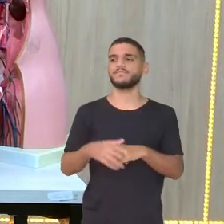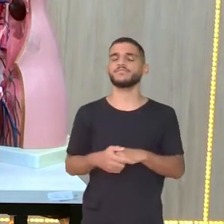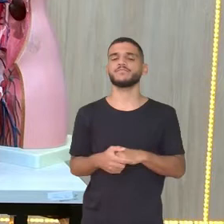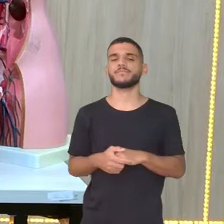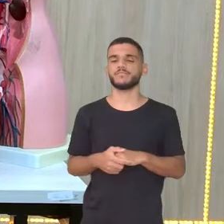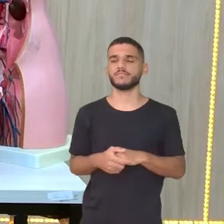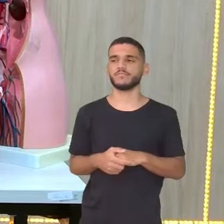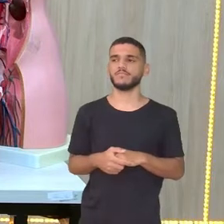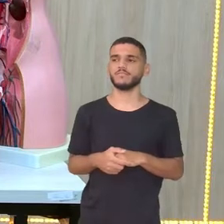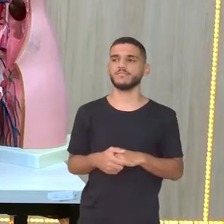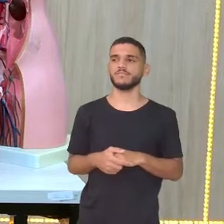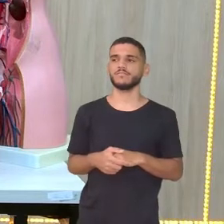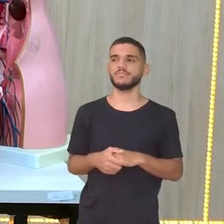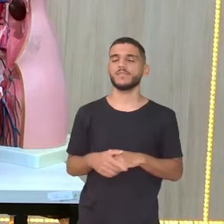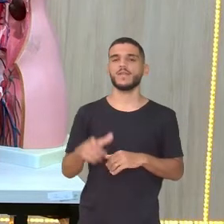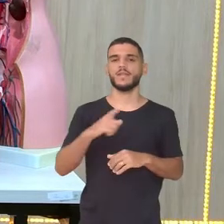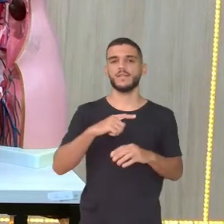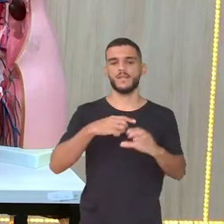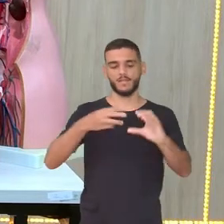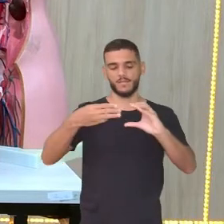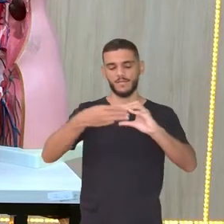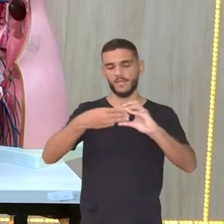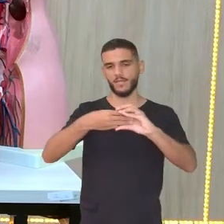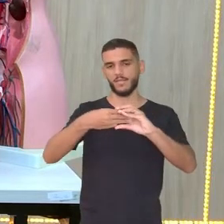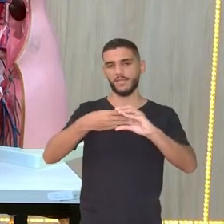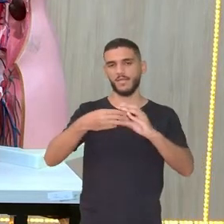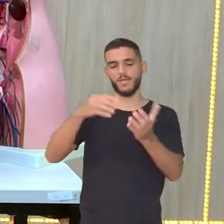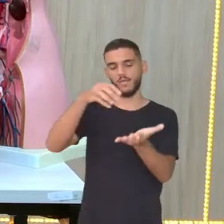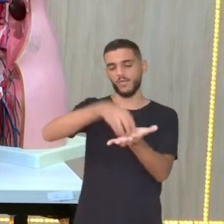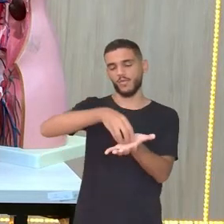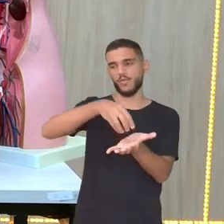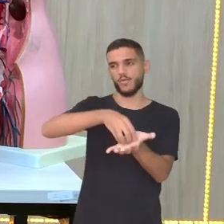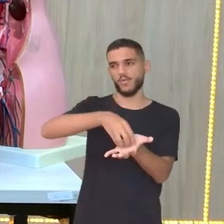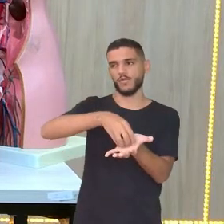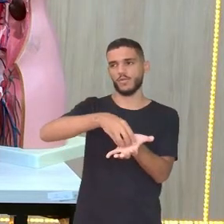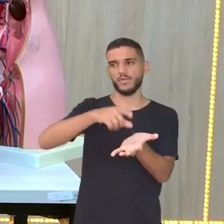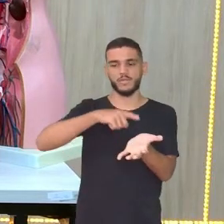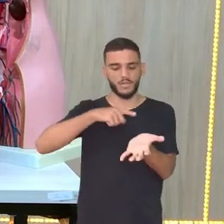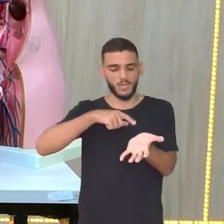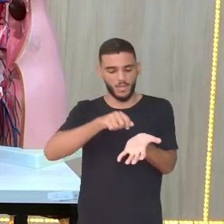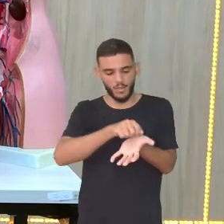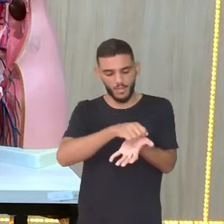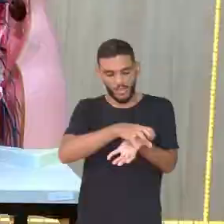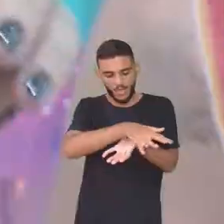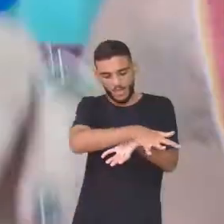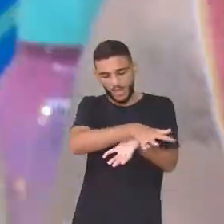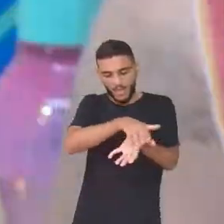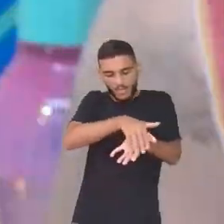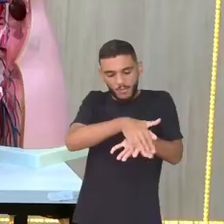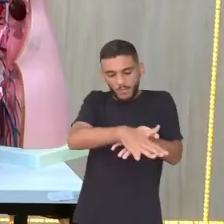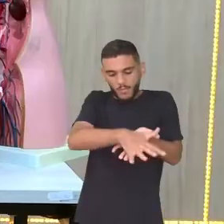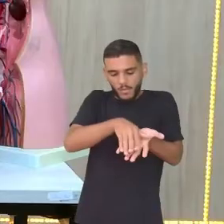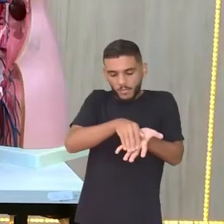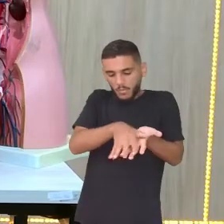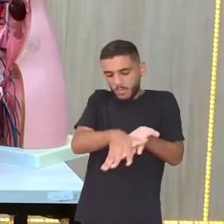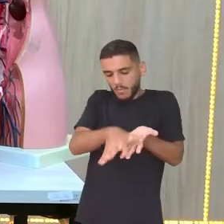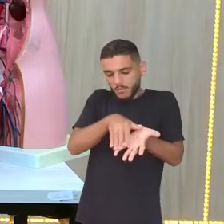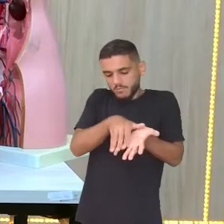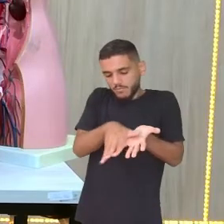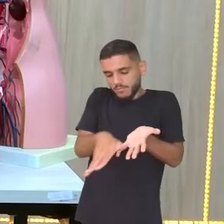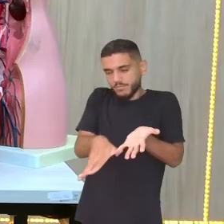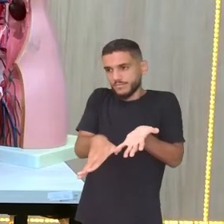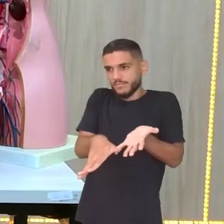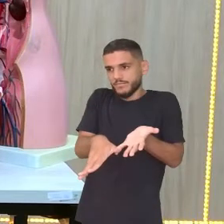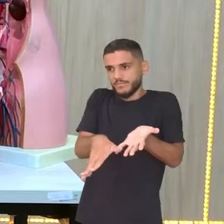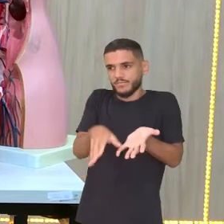não é? Onde eu tenho o núcleo dessa célula, e ela tem esses prolongamentos, veja que interessante. E essa célula, ela